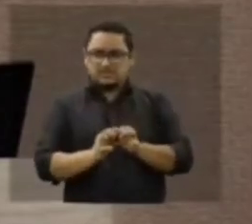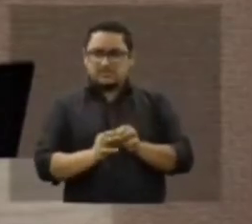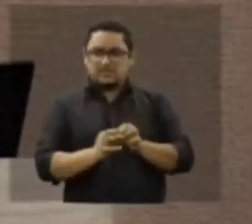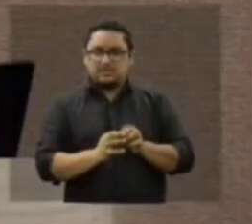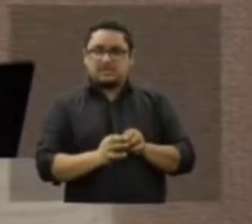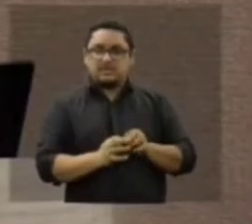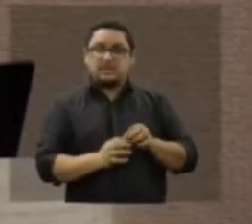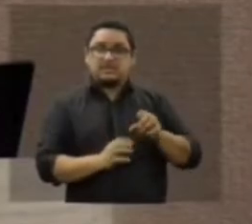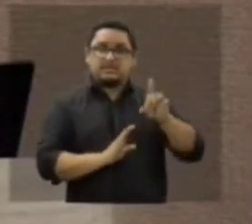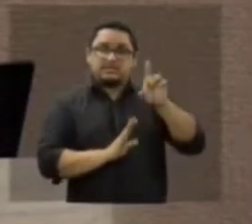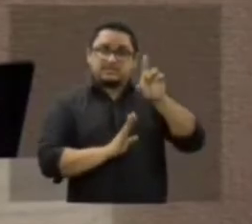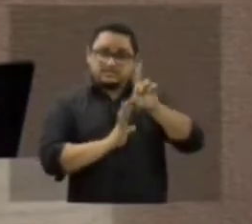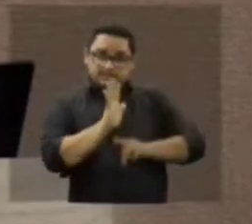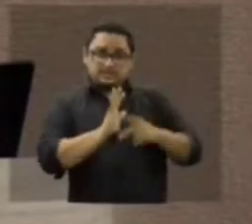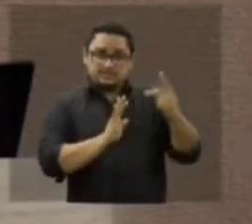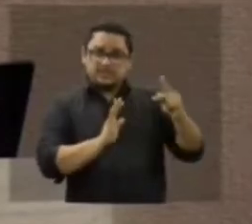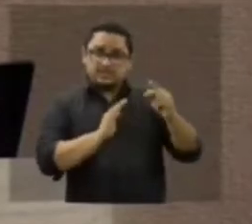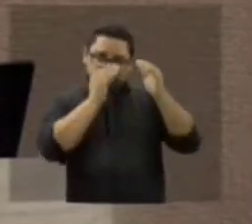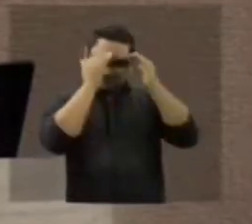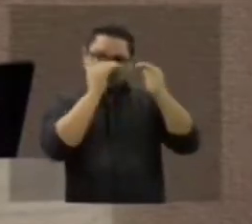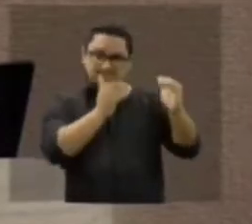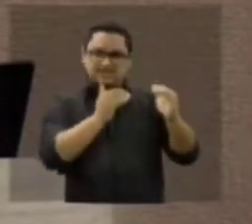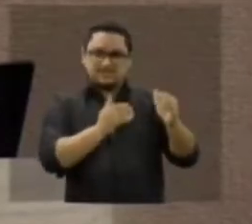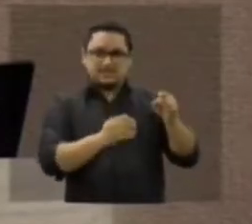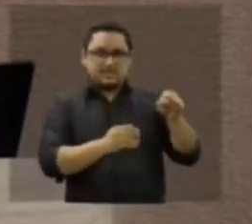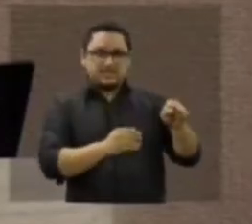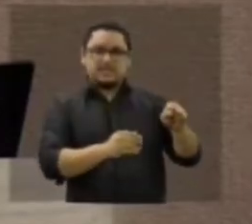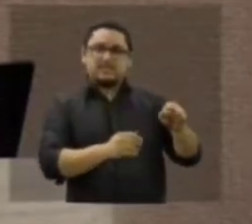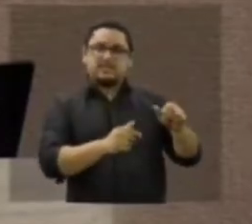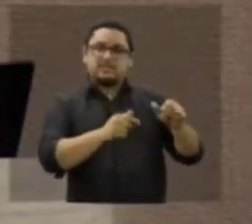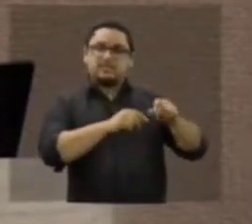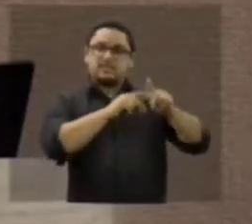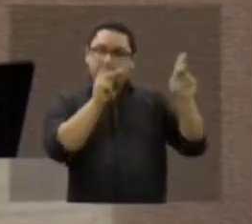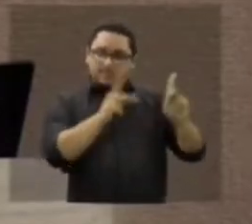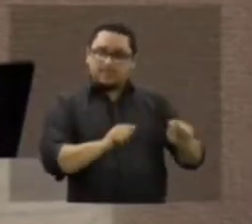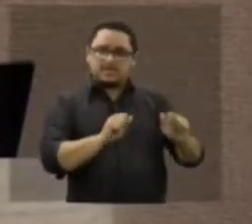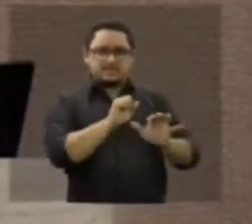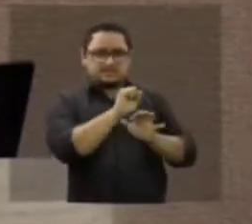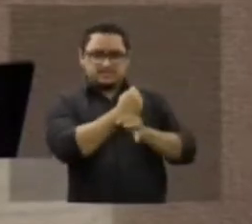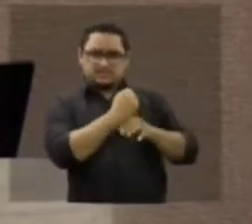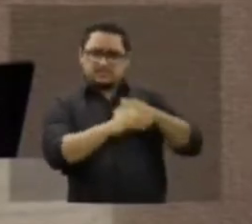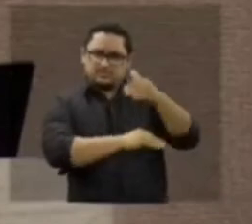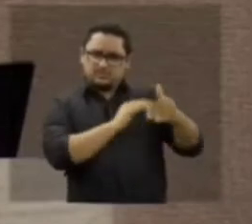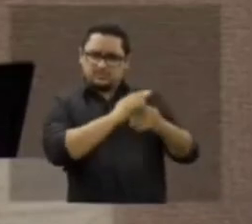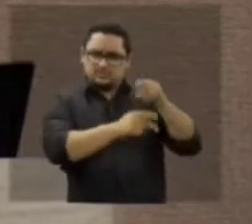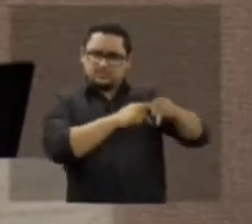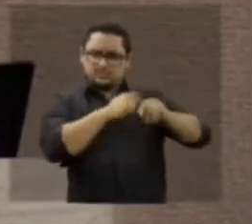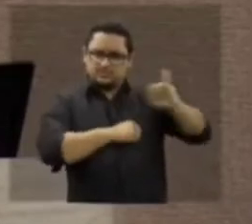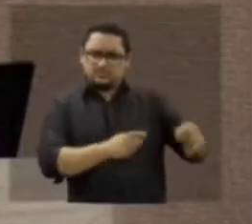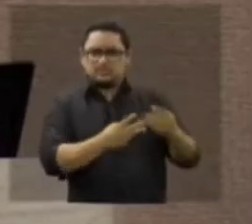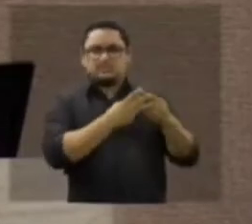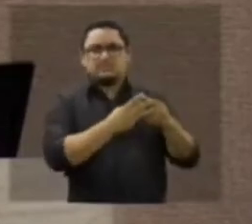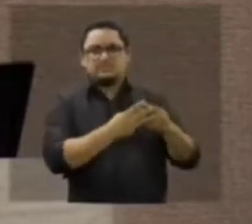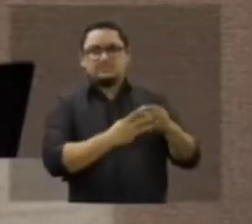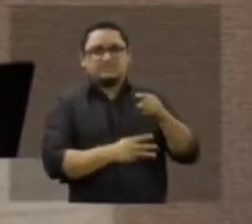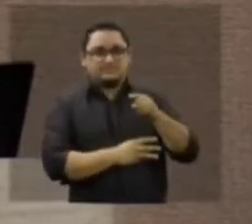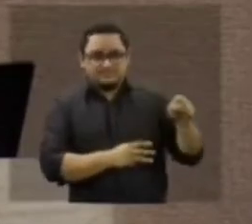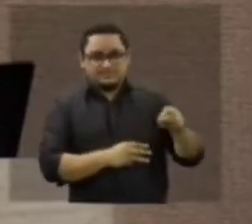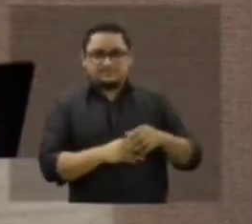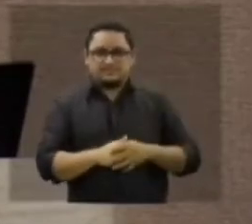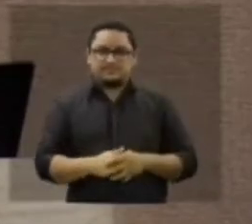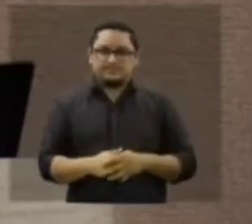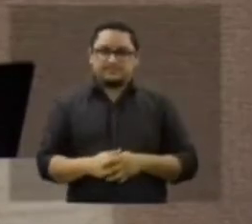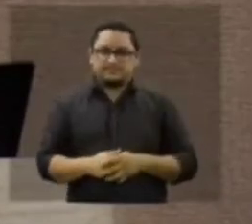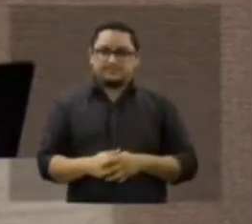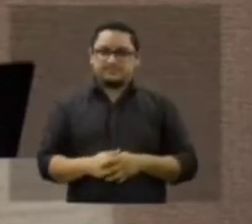Israel existir e prosperar como Lar seguro para todos os judeus e como membro responsável engajado da Comunidade